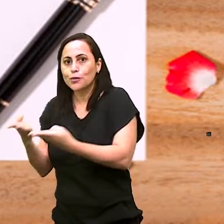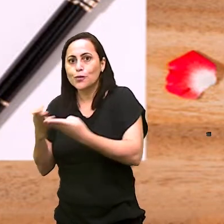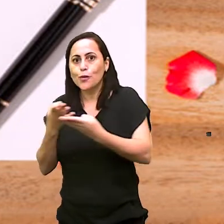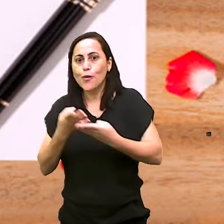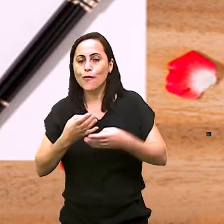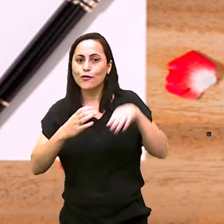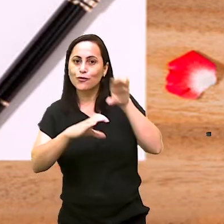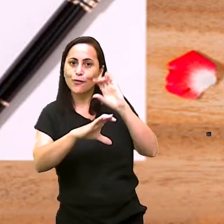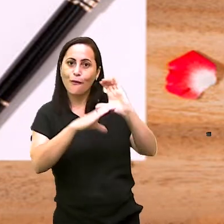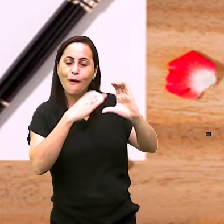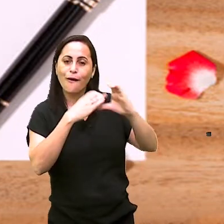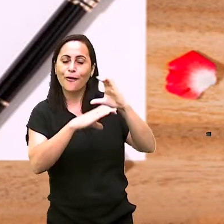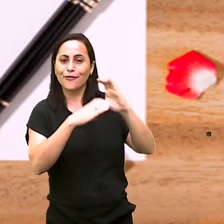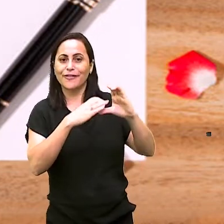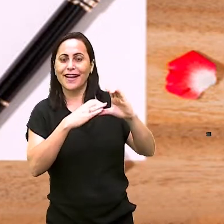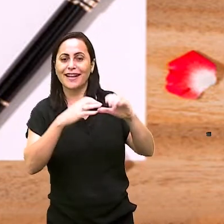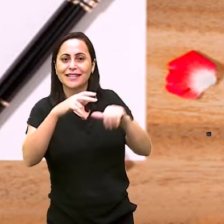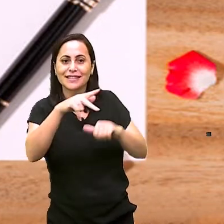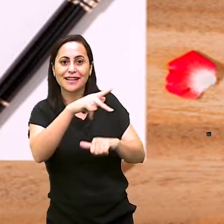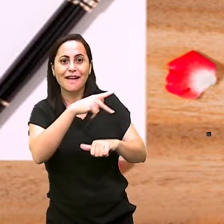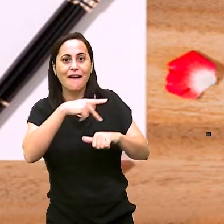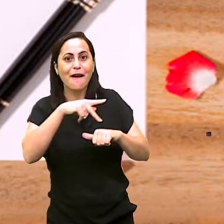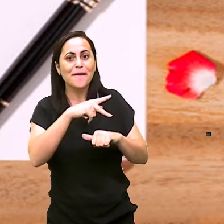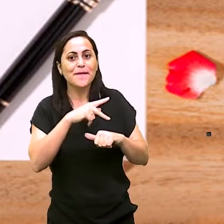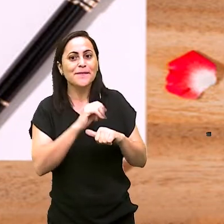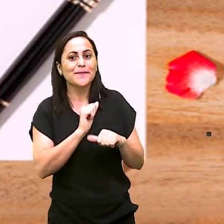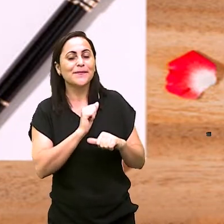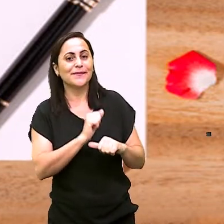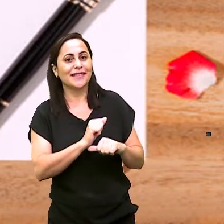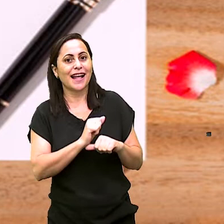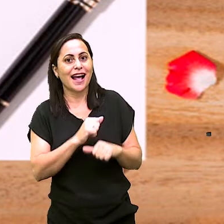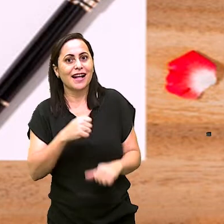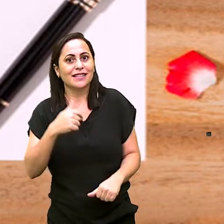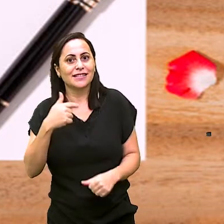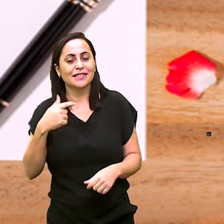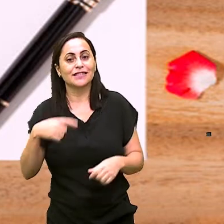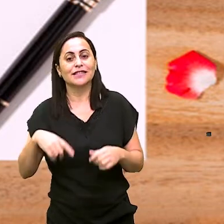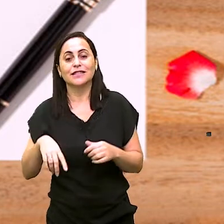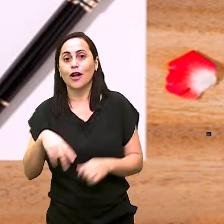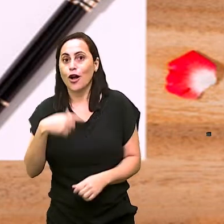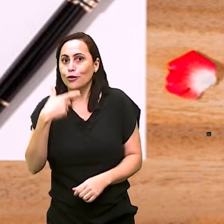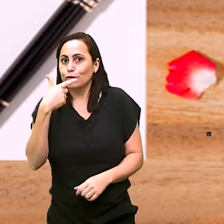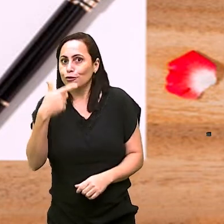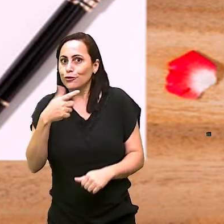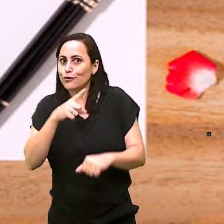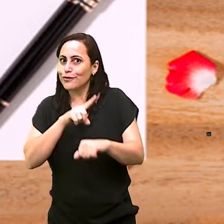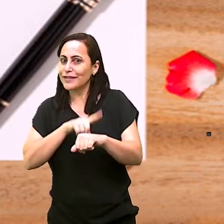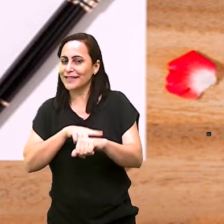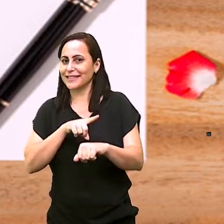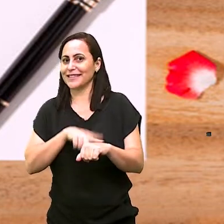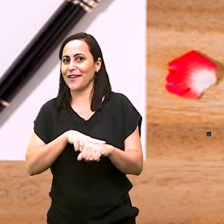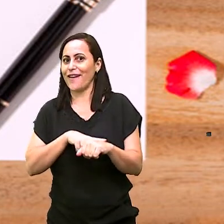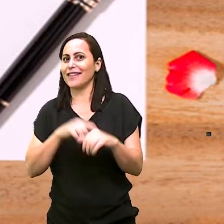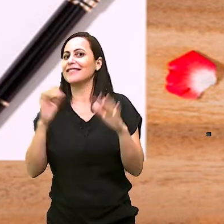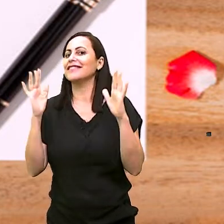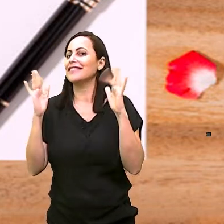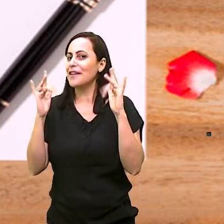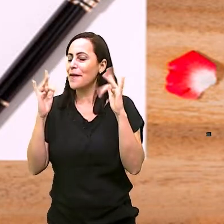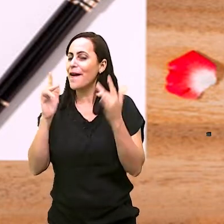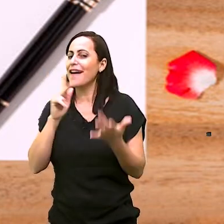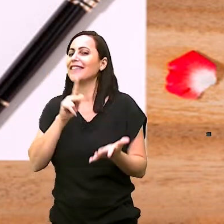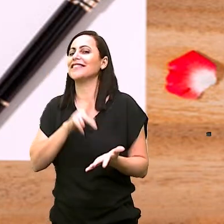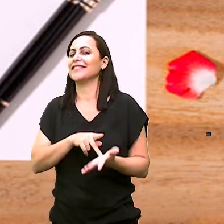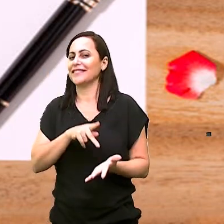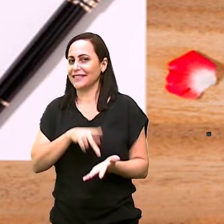às 2h, se ele quisesse namorar de verdade. Marina era bonitinha, ele